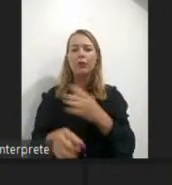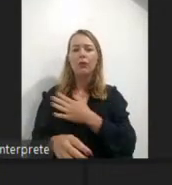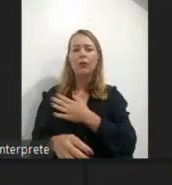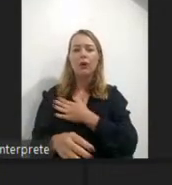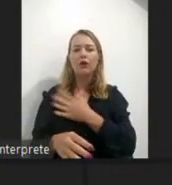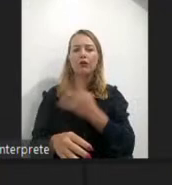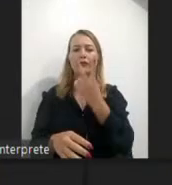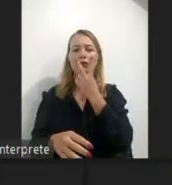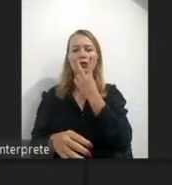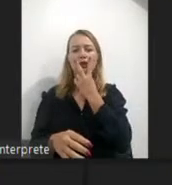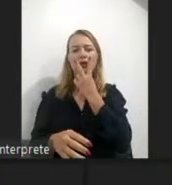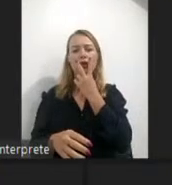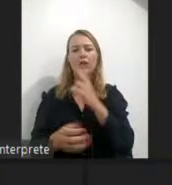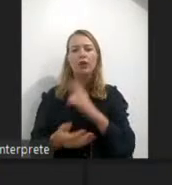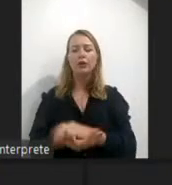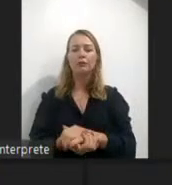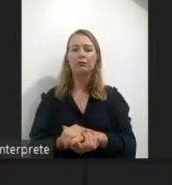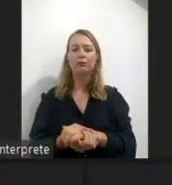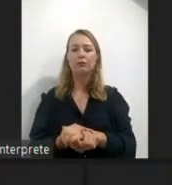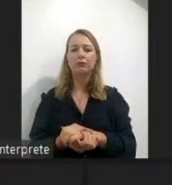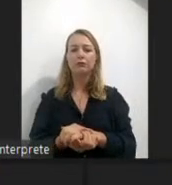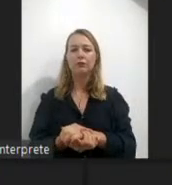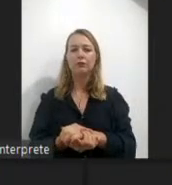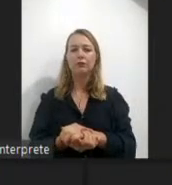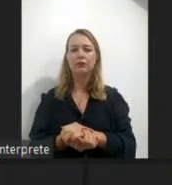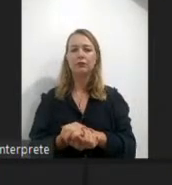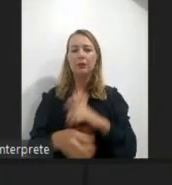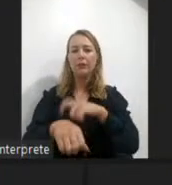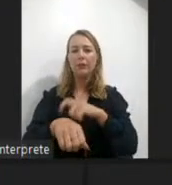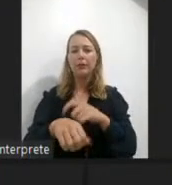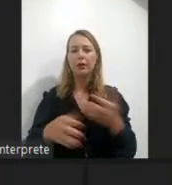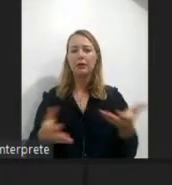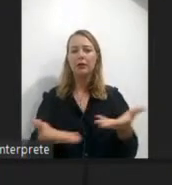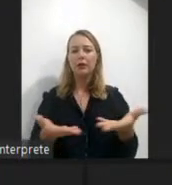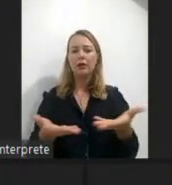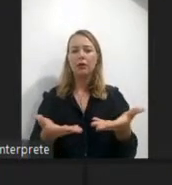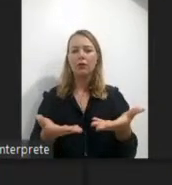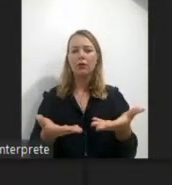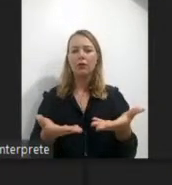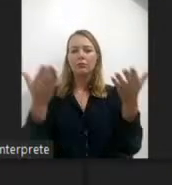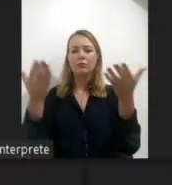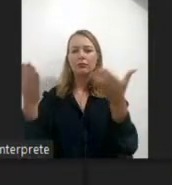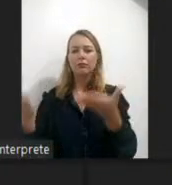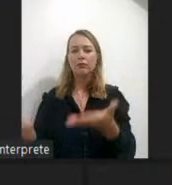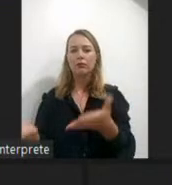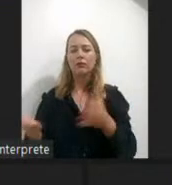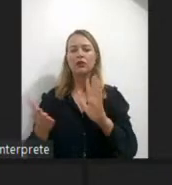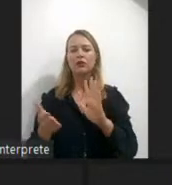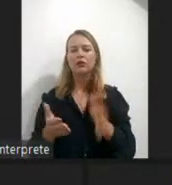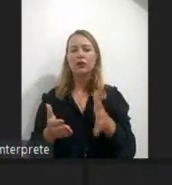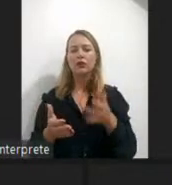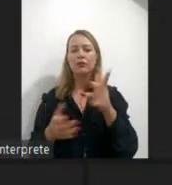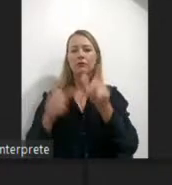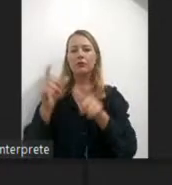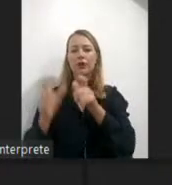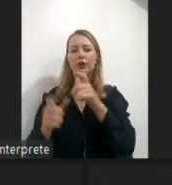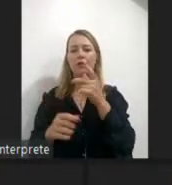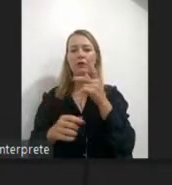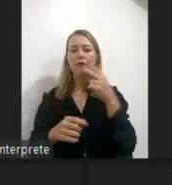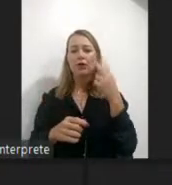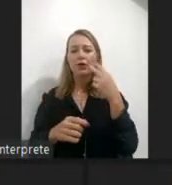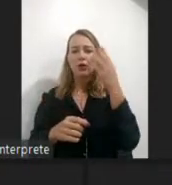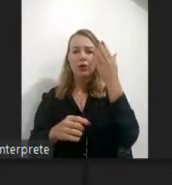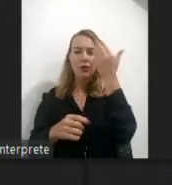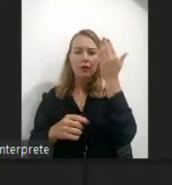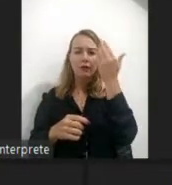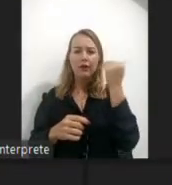cidade de Vitória. E, nesse momento, nós vamos passar ao momento já das falas, como o vereador Davi falou, nossa sessão será